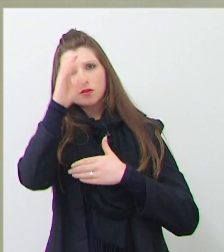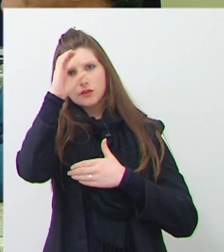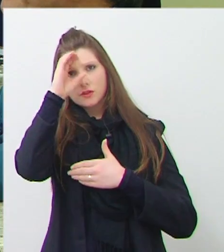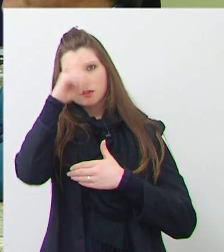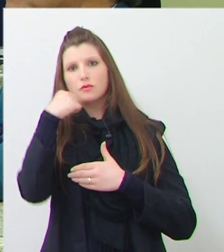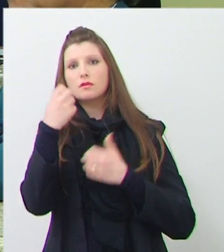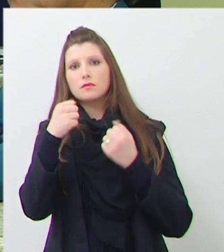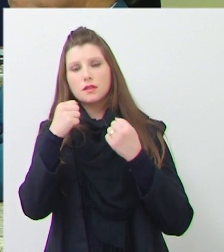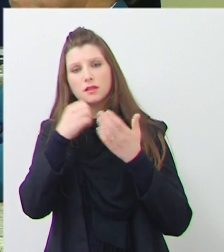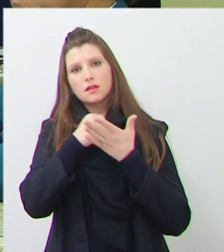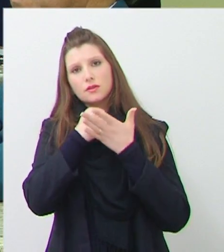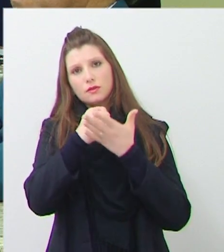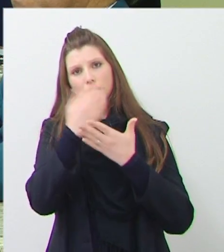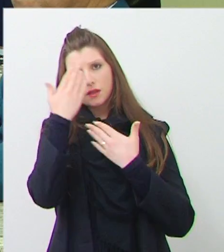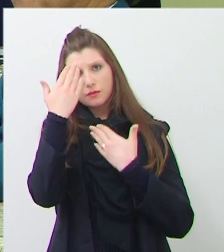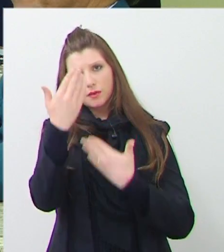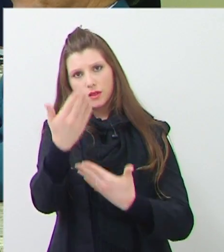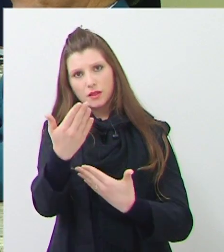senhor presidente.